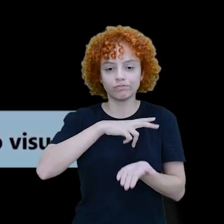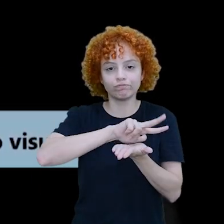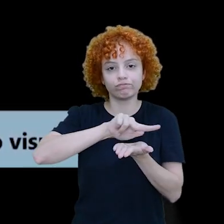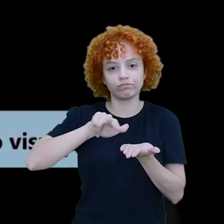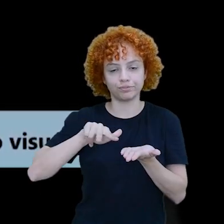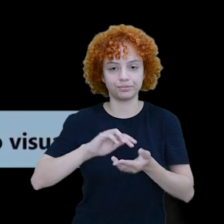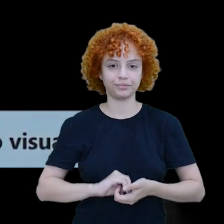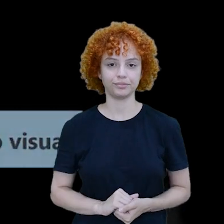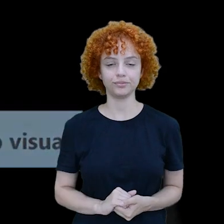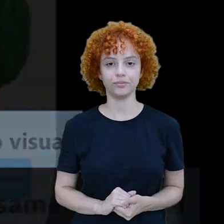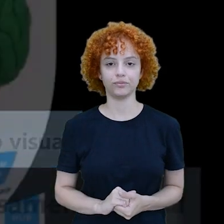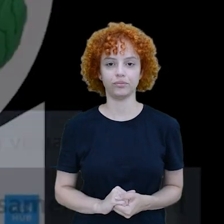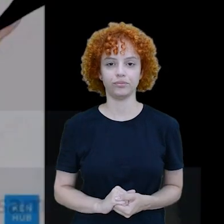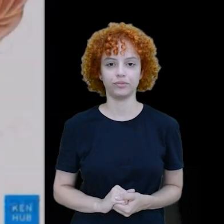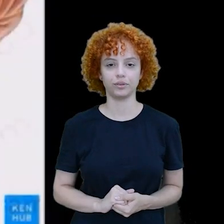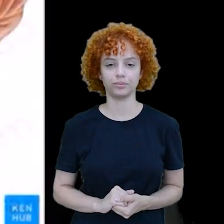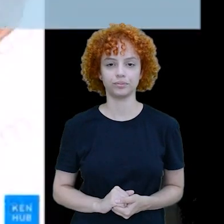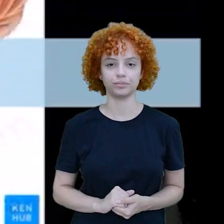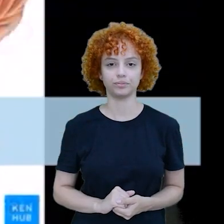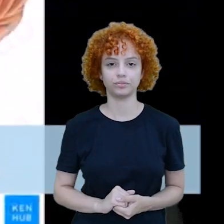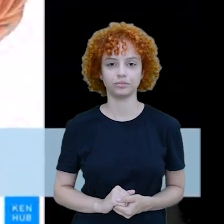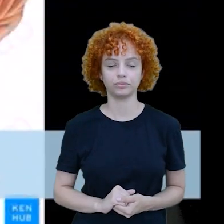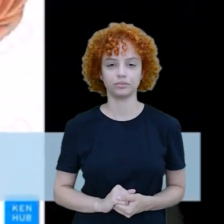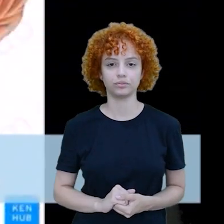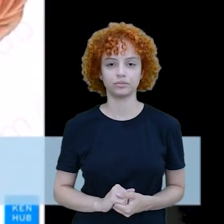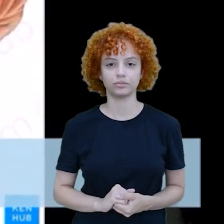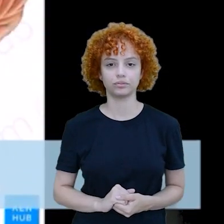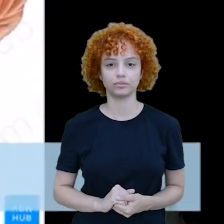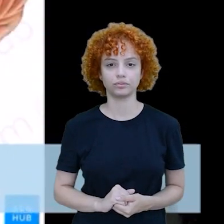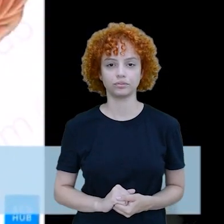integração sensorial multimodal.